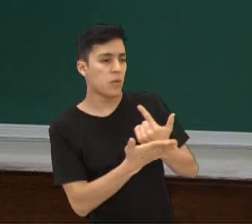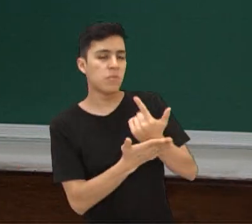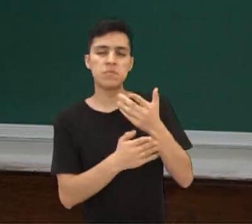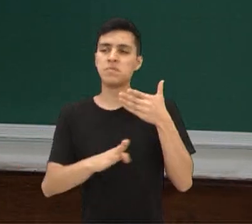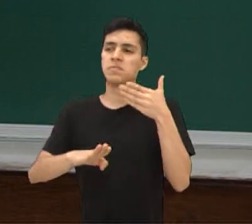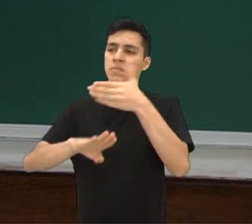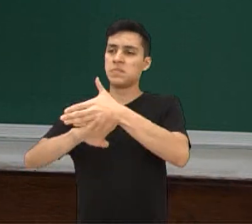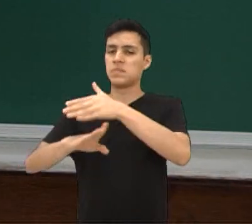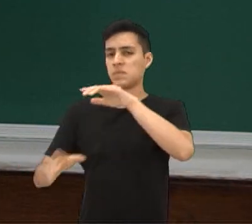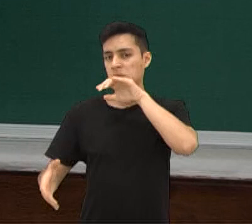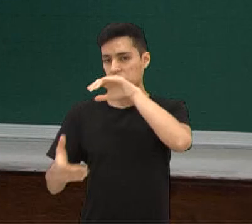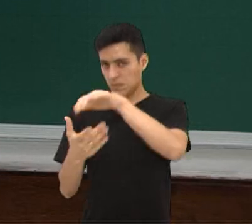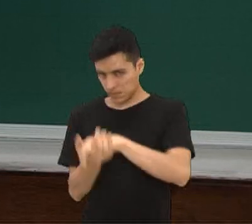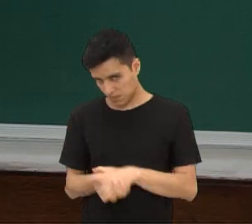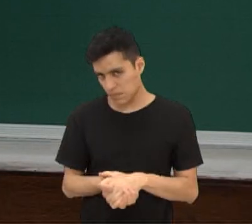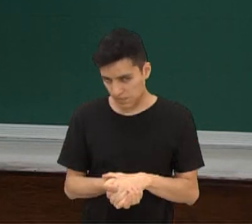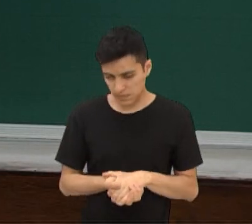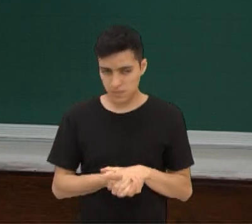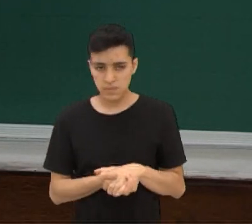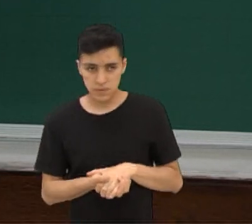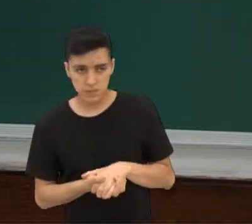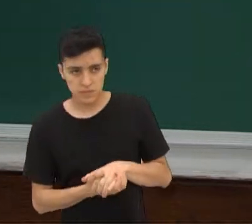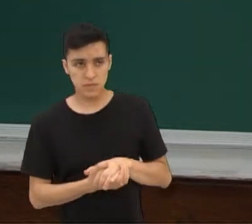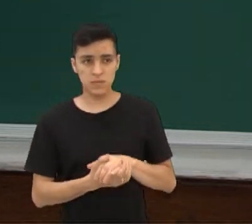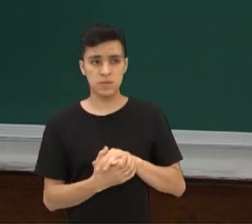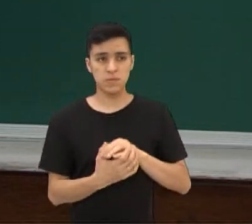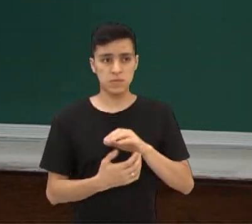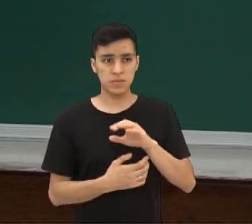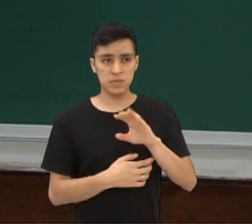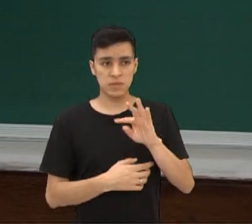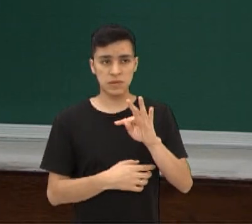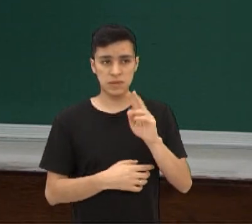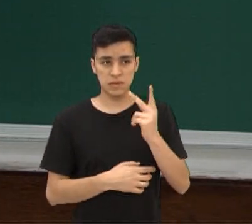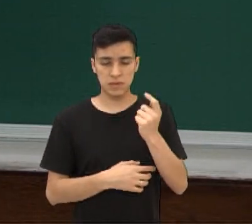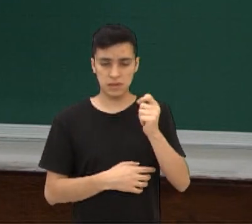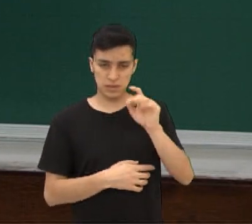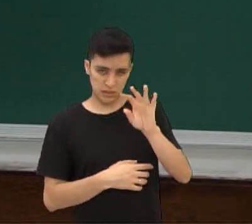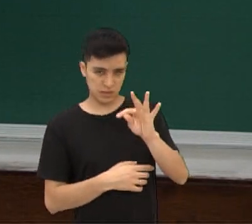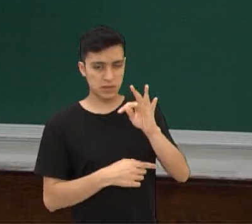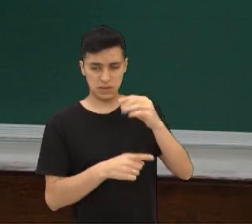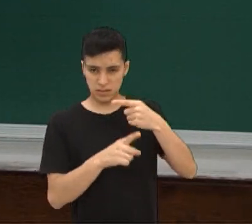casamento. Novamente aqui, não podemos usar who, porque nós não estamos falando